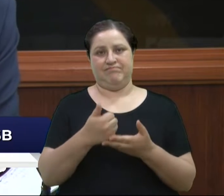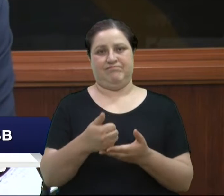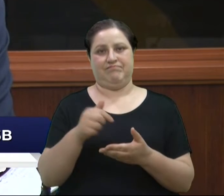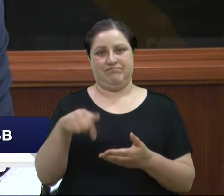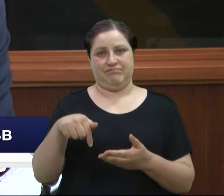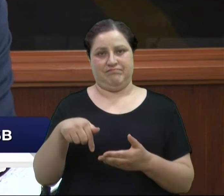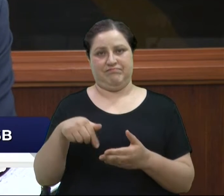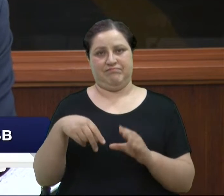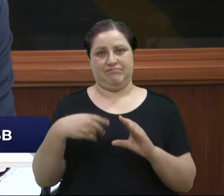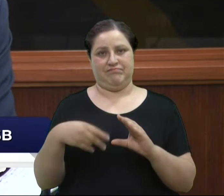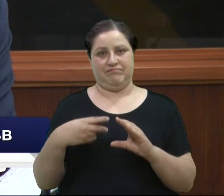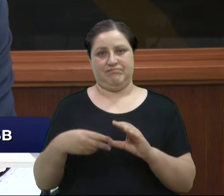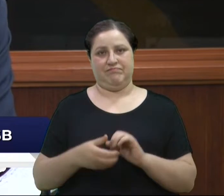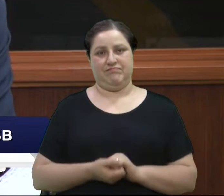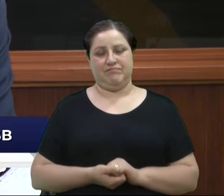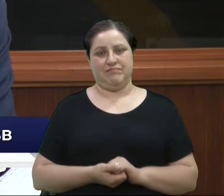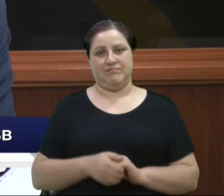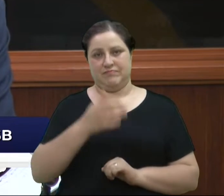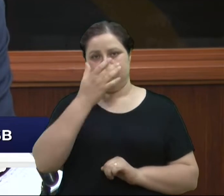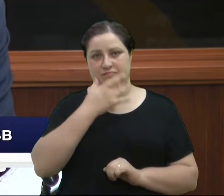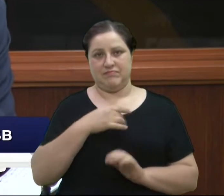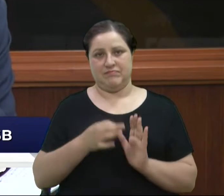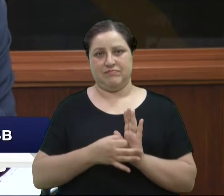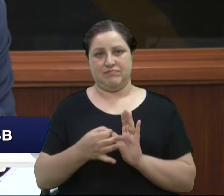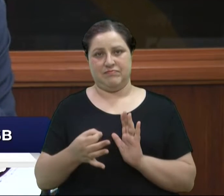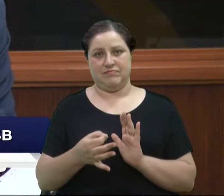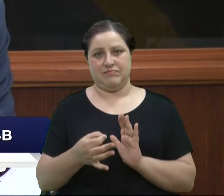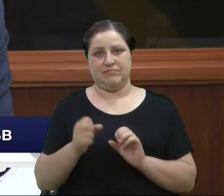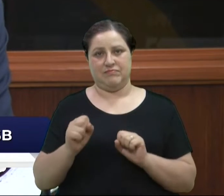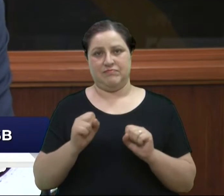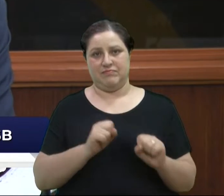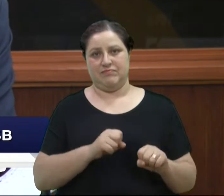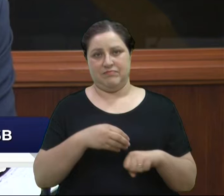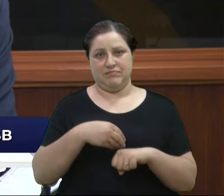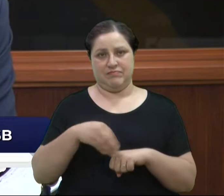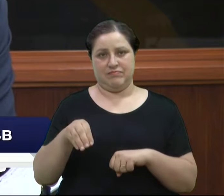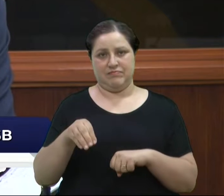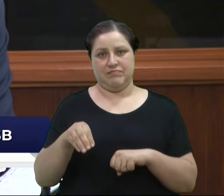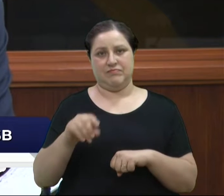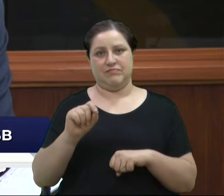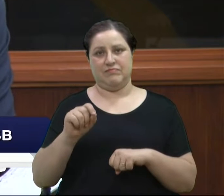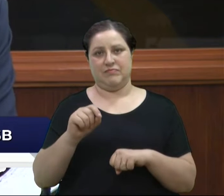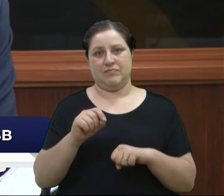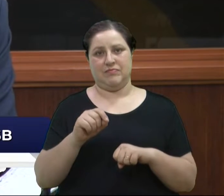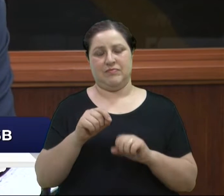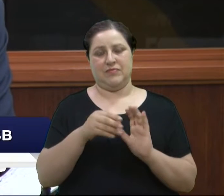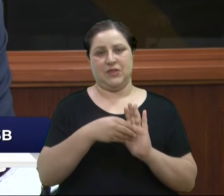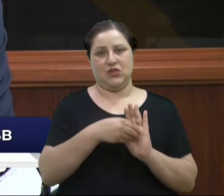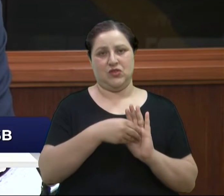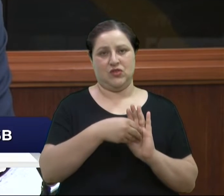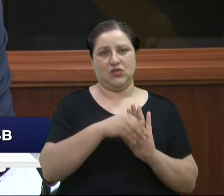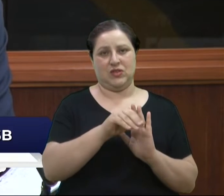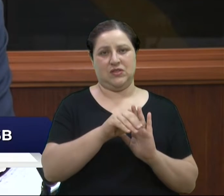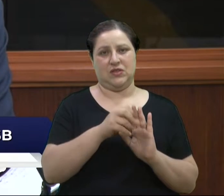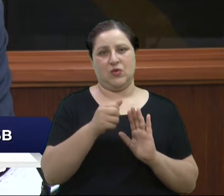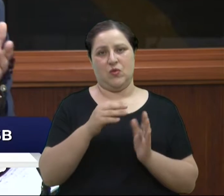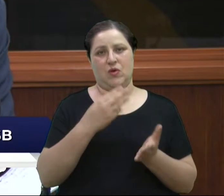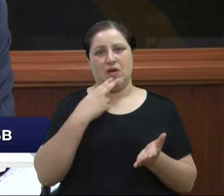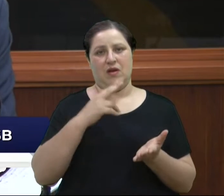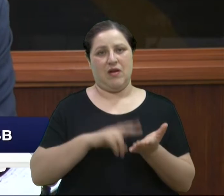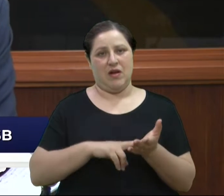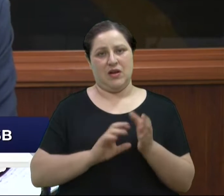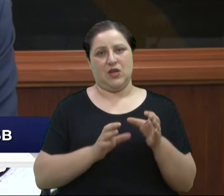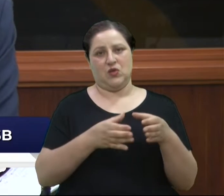apoio, eu acho que, como sugestão, nós podemos encaminhar ou indicação ou carta em conjunto, que